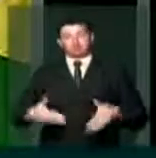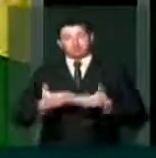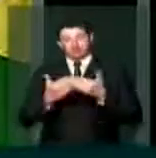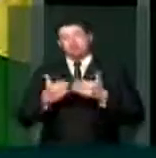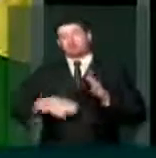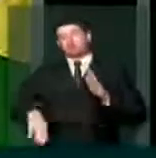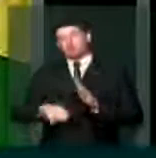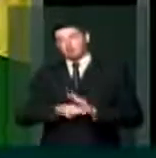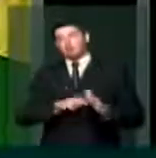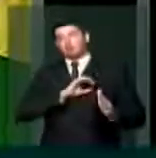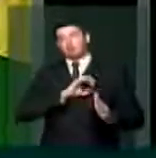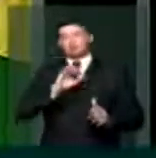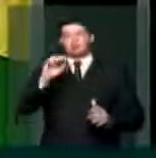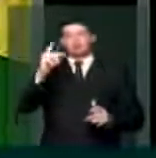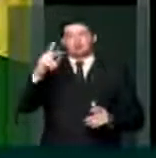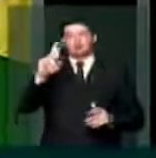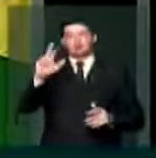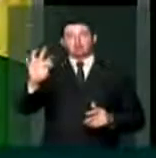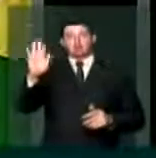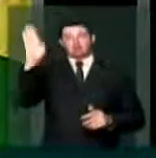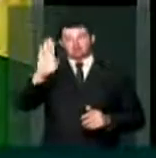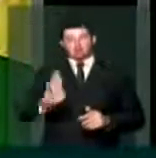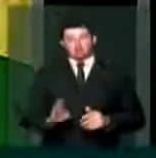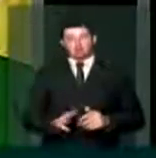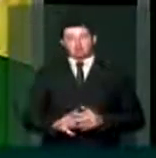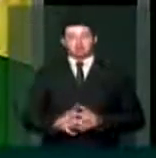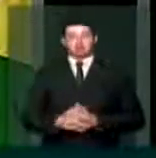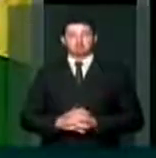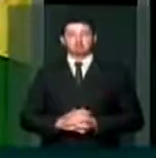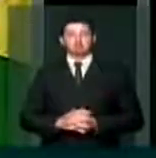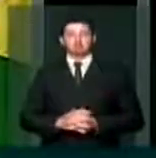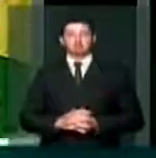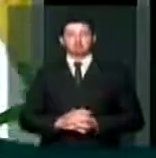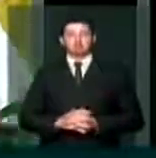homenagem a toda a Polícia Rodoviária brasileira. Muito obrigado.